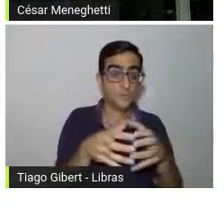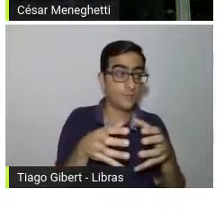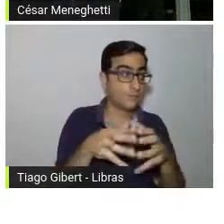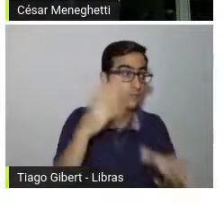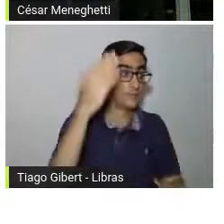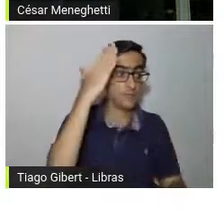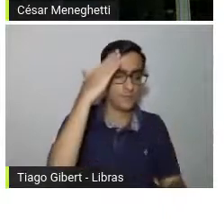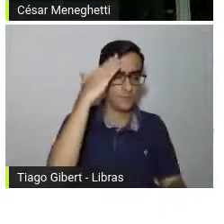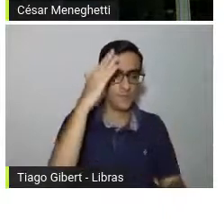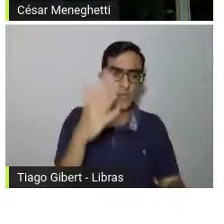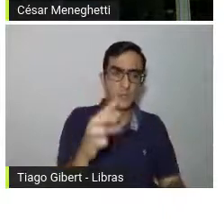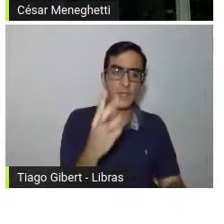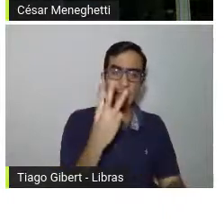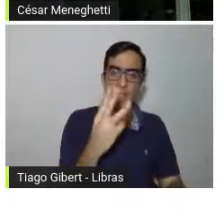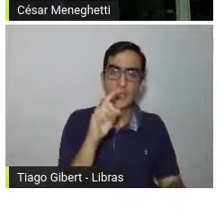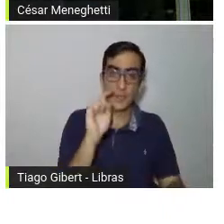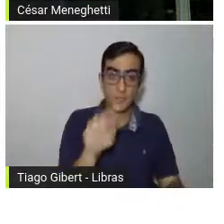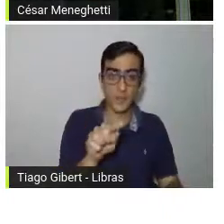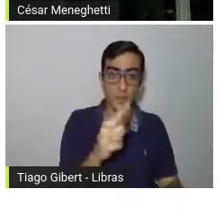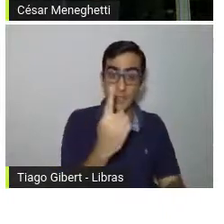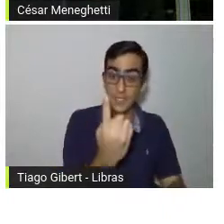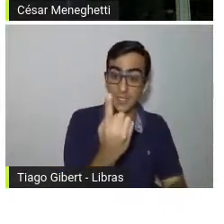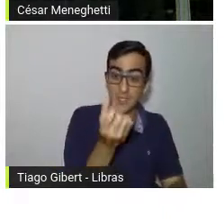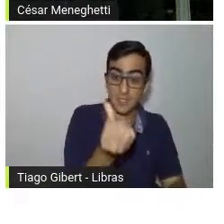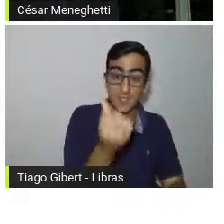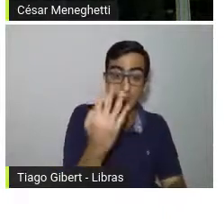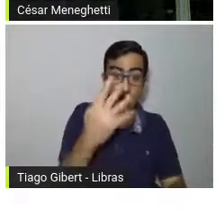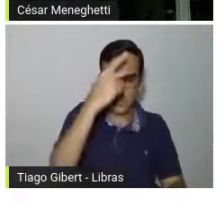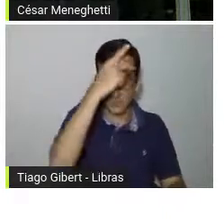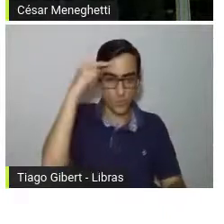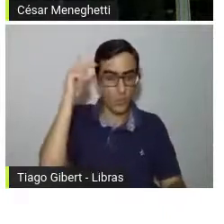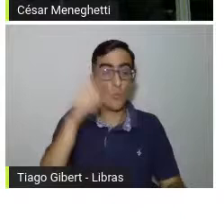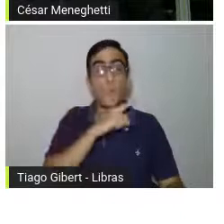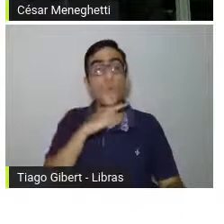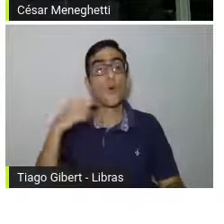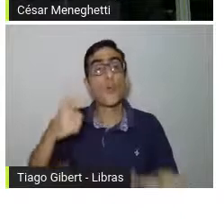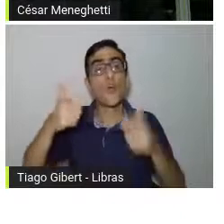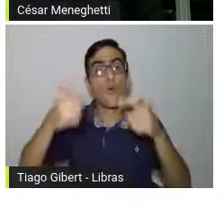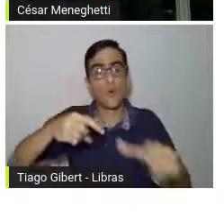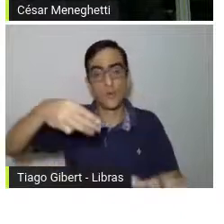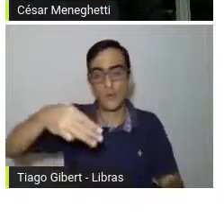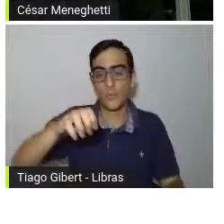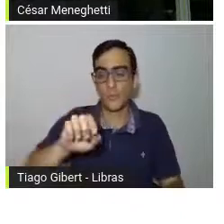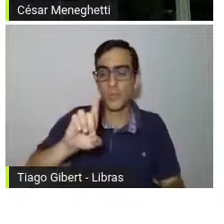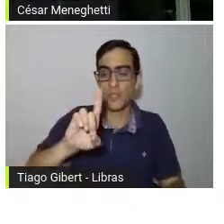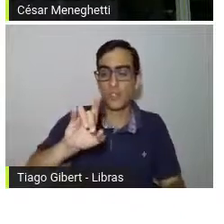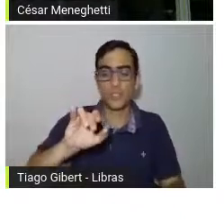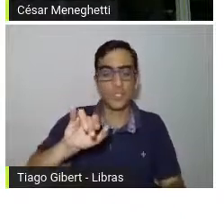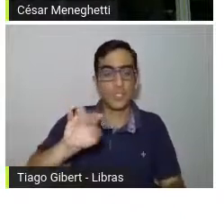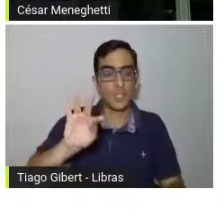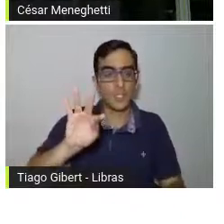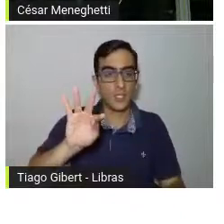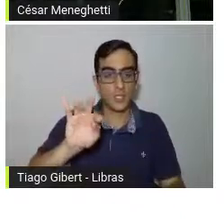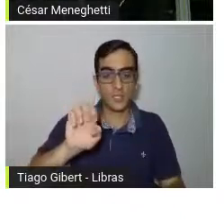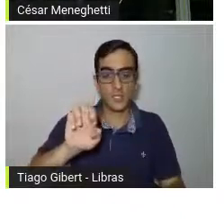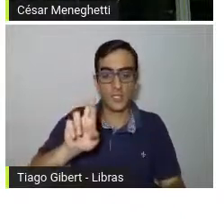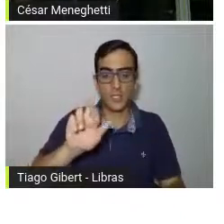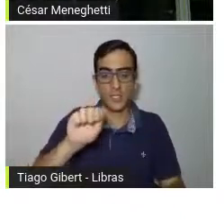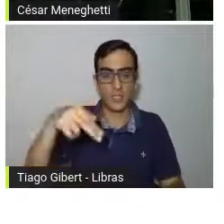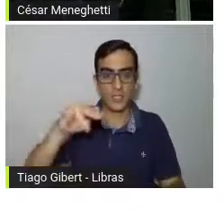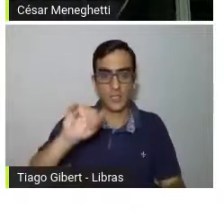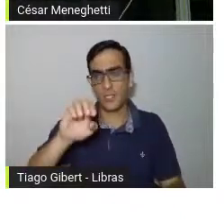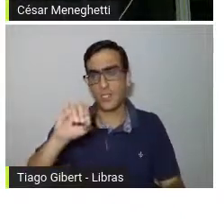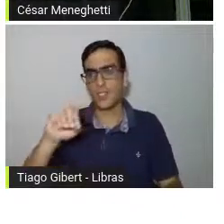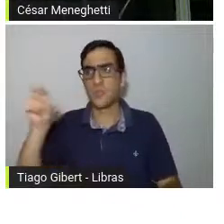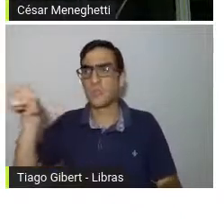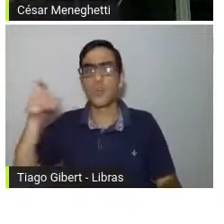que 3.164 pessoas morreram no Mediterrâneo tentando ir para Lampedusa, para a Itália, vindo da